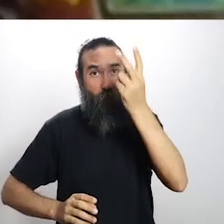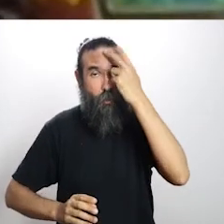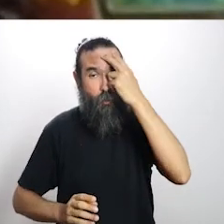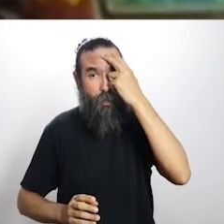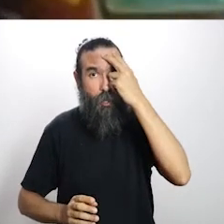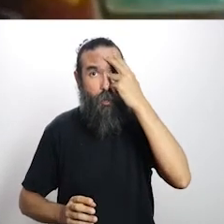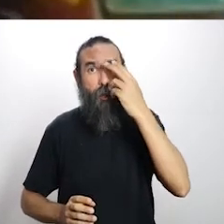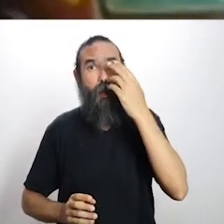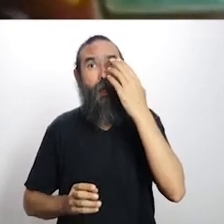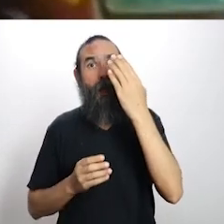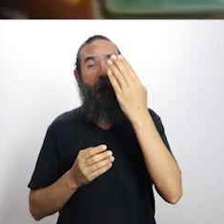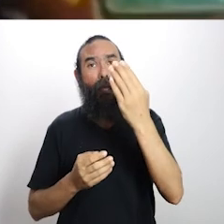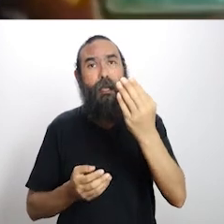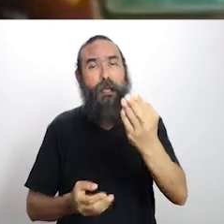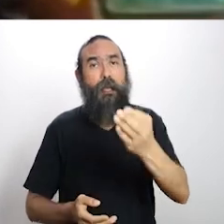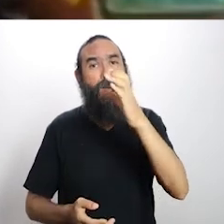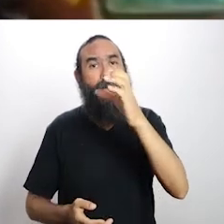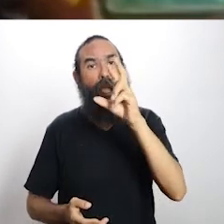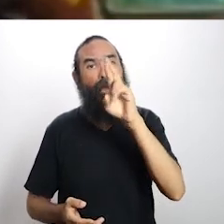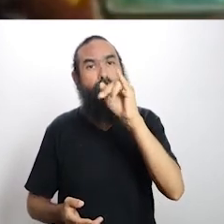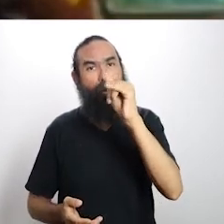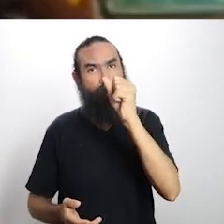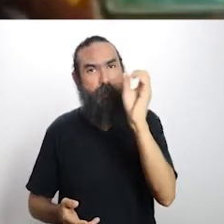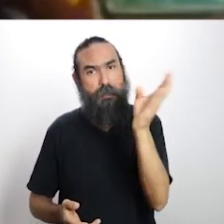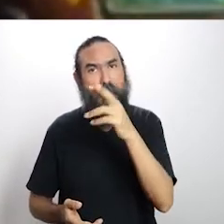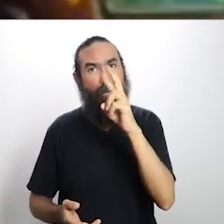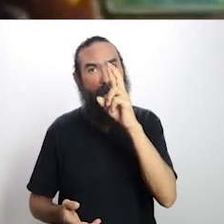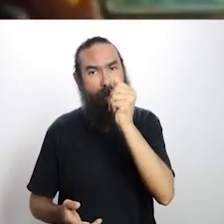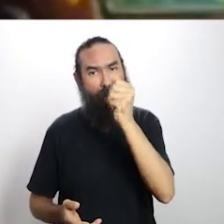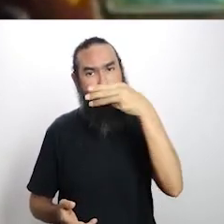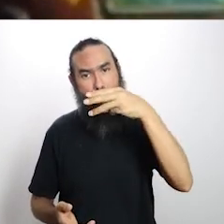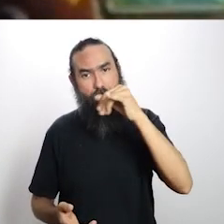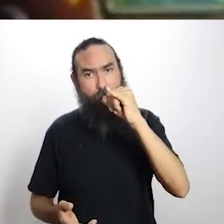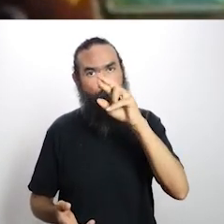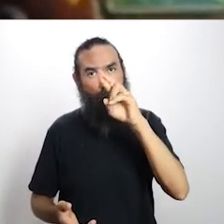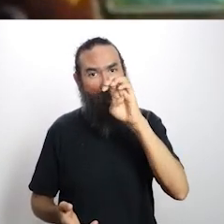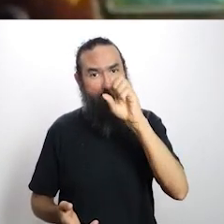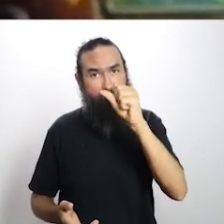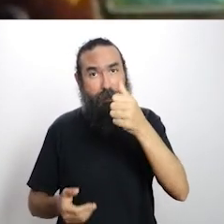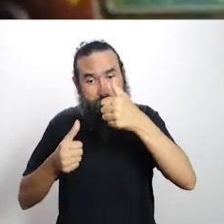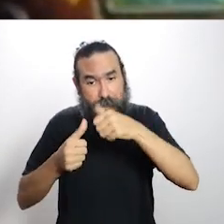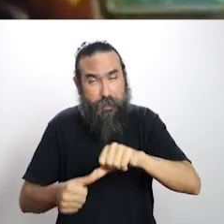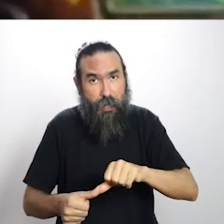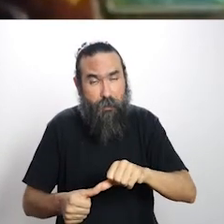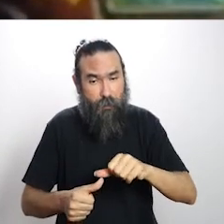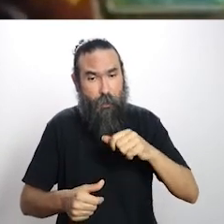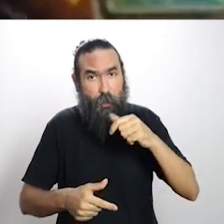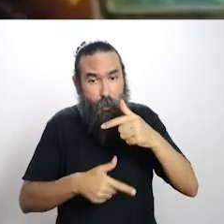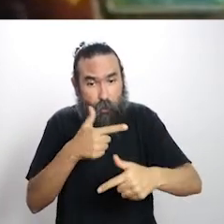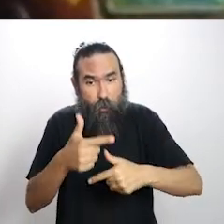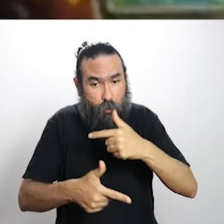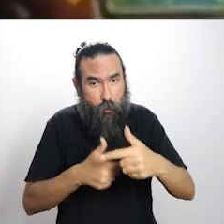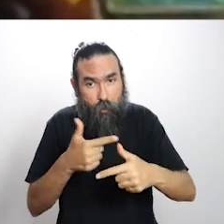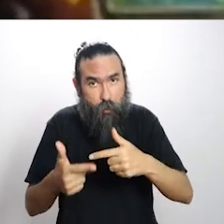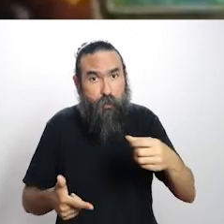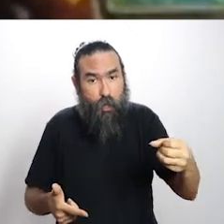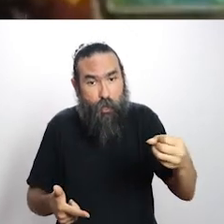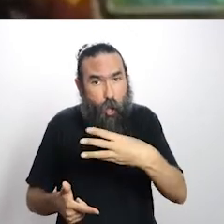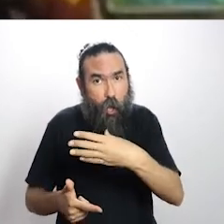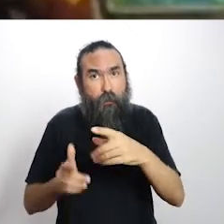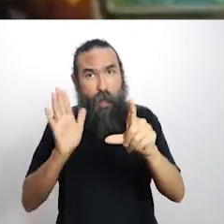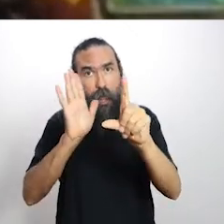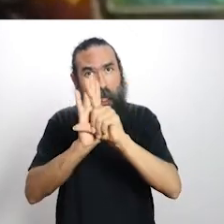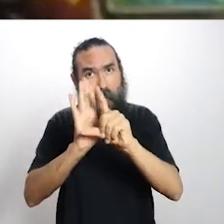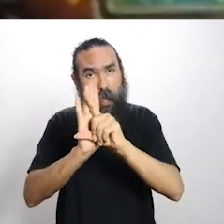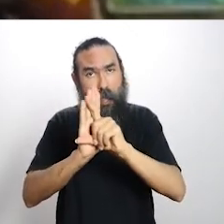esteve próxima, acompanhando todo esse processo da construção da lei, para explicar um pouco para a gente.